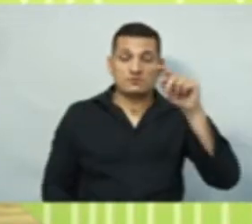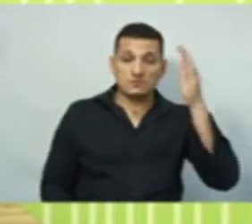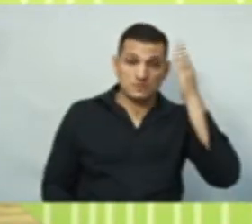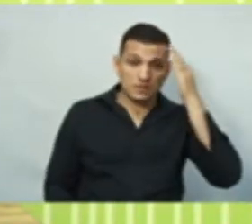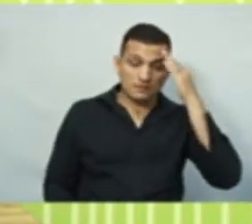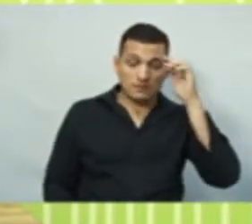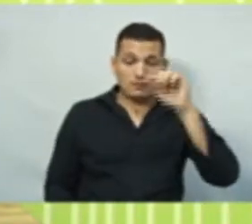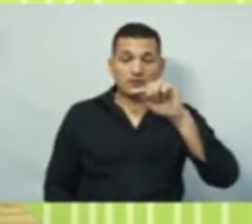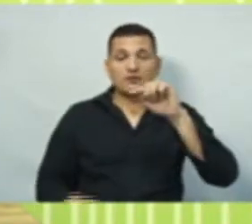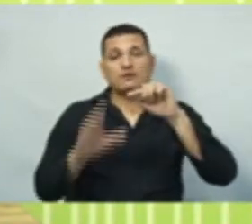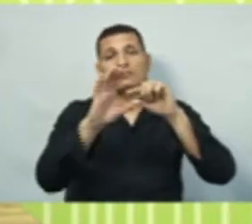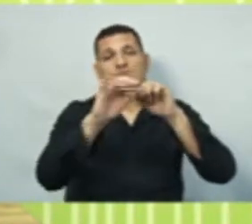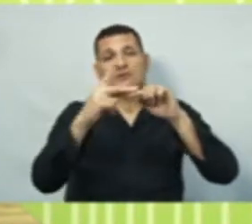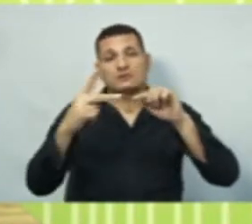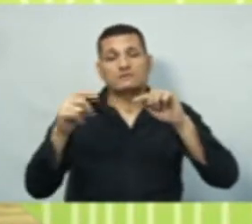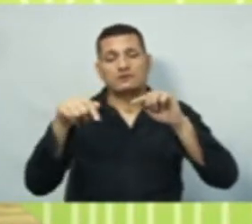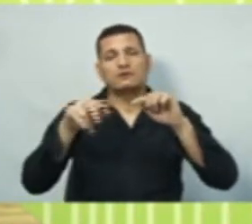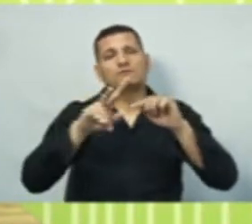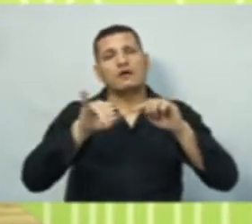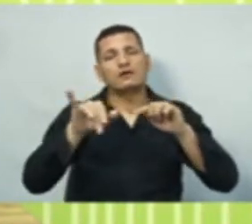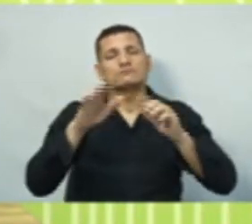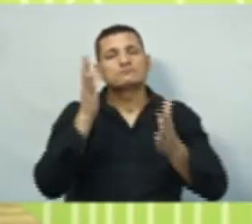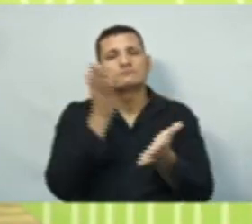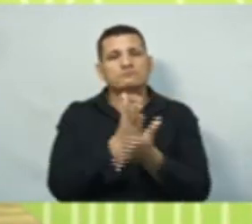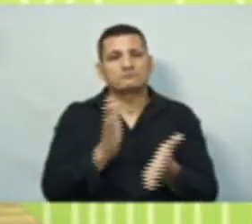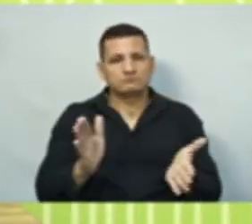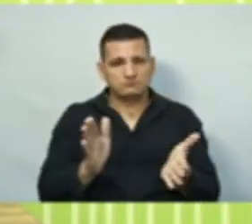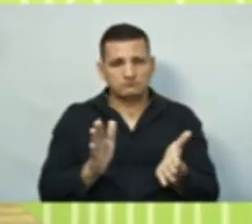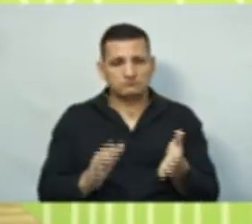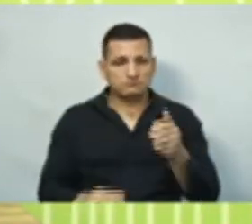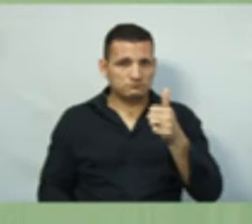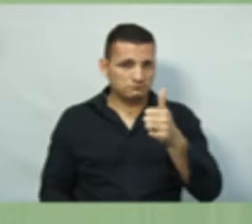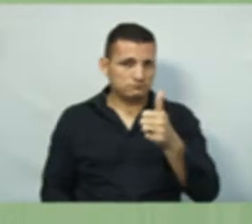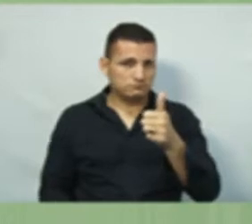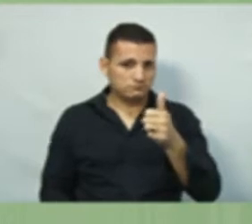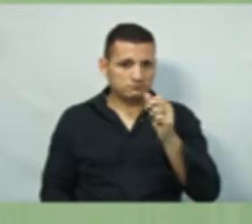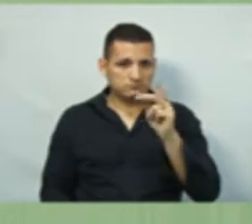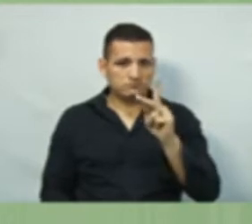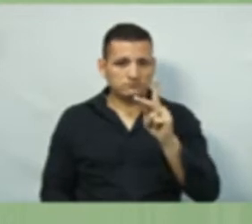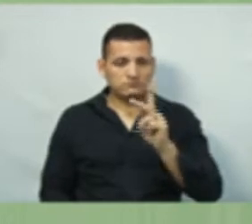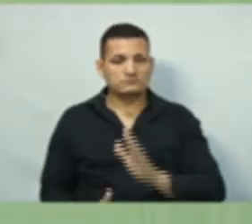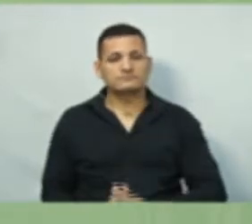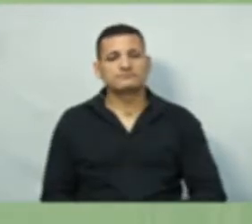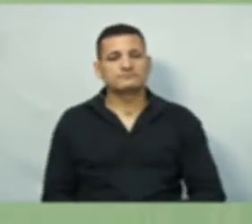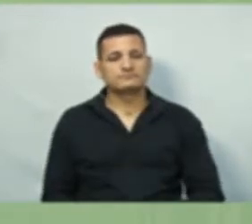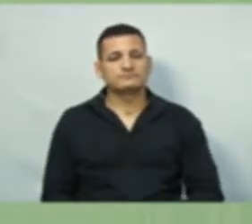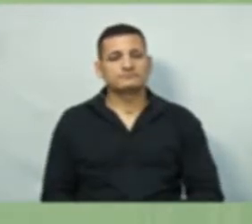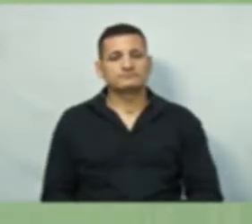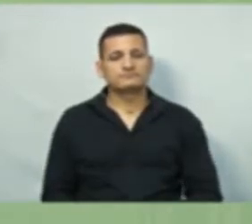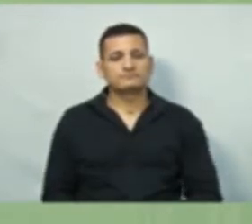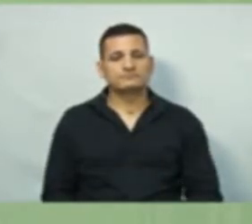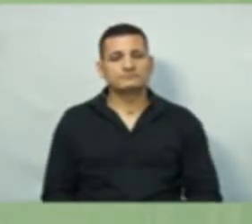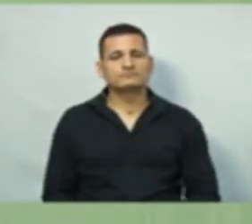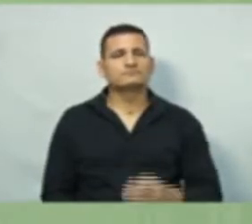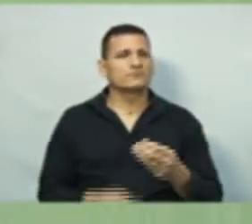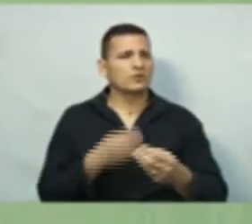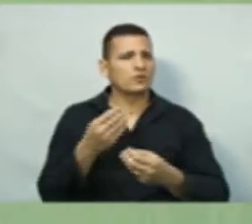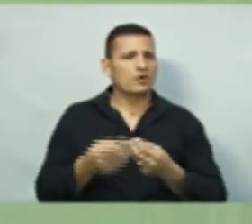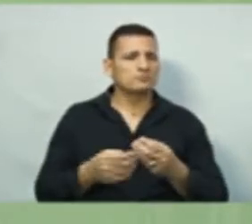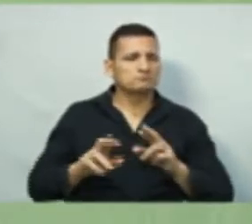uma cooperativa que está sendo extinta. Ok? Vamos lá? Como distinguir das